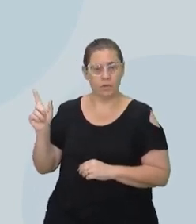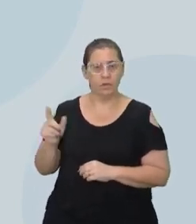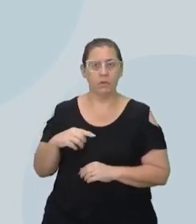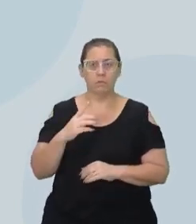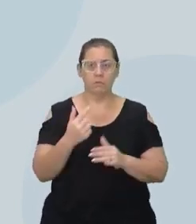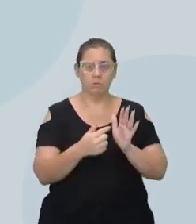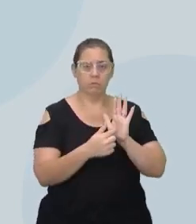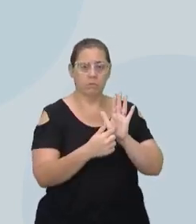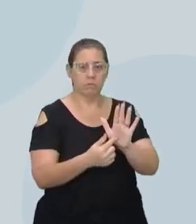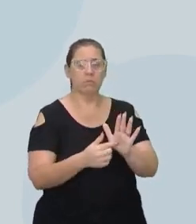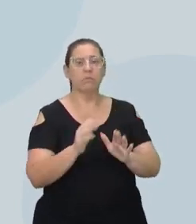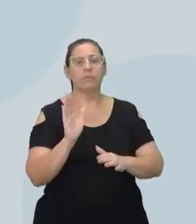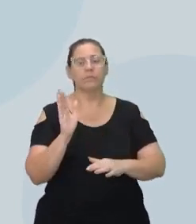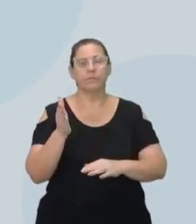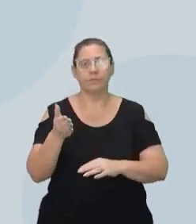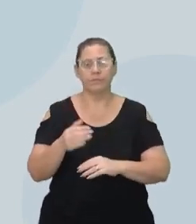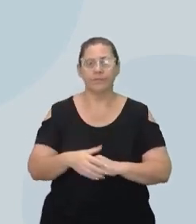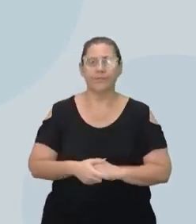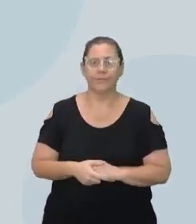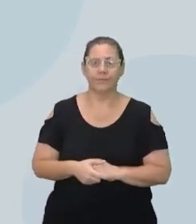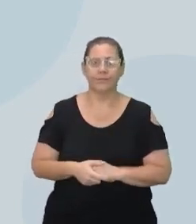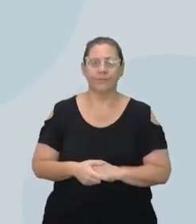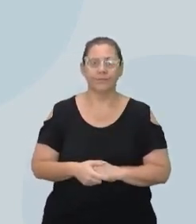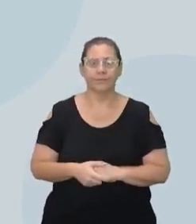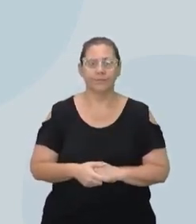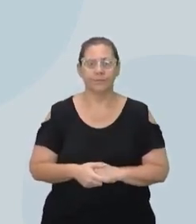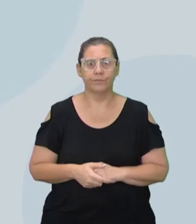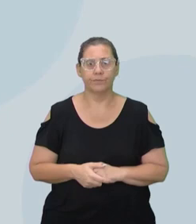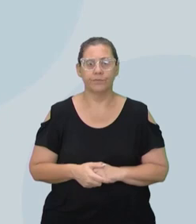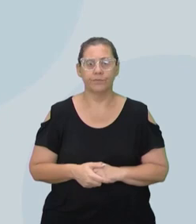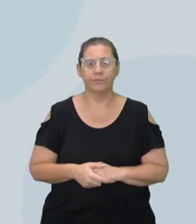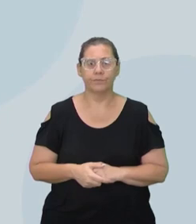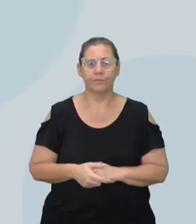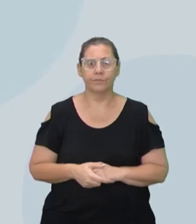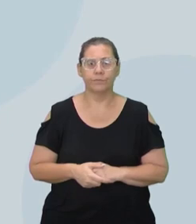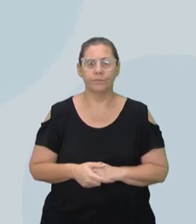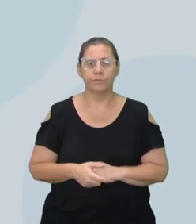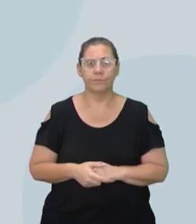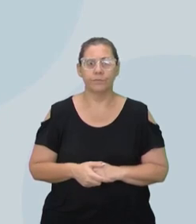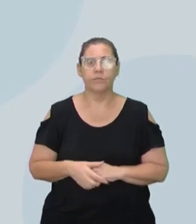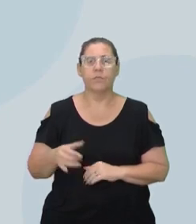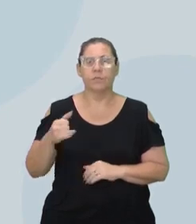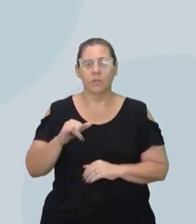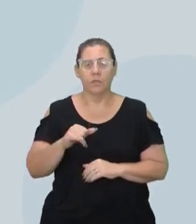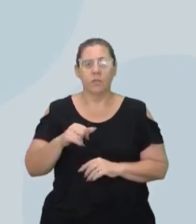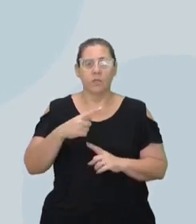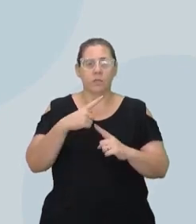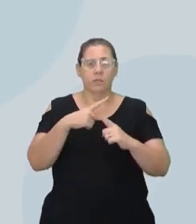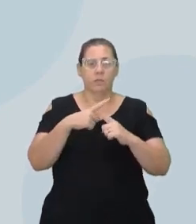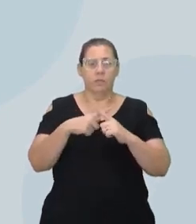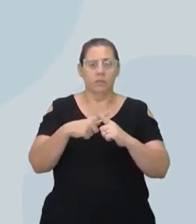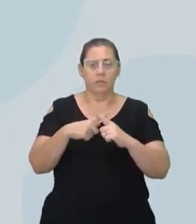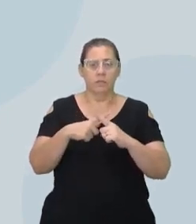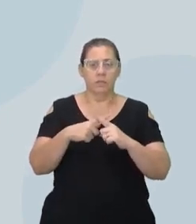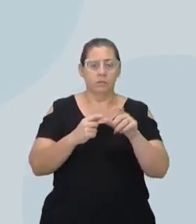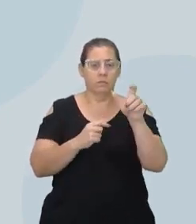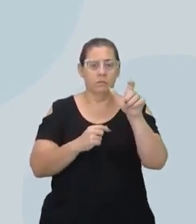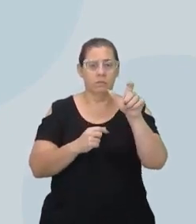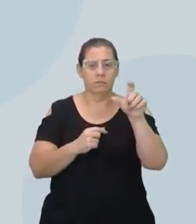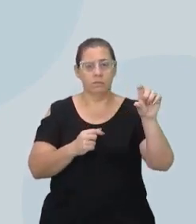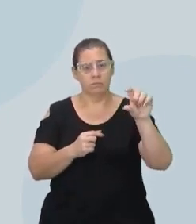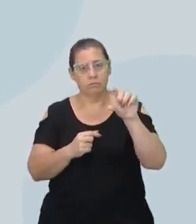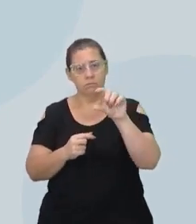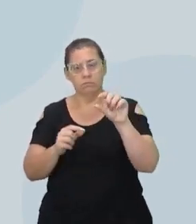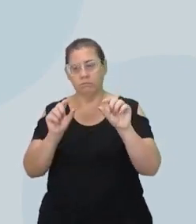foi dado. Essa matriz aqui é do enunciado. Se a gente multiplicar esta linha